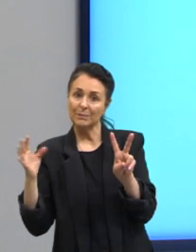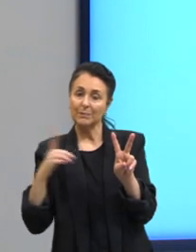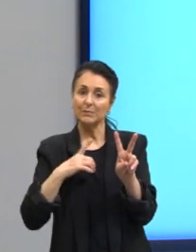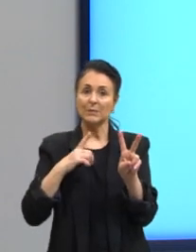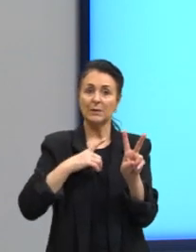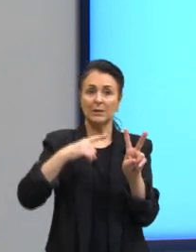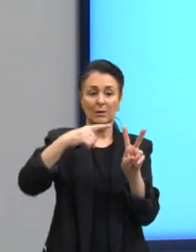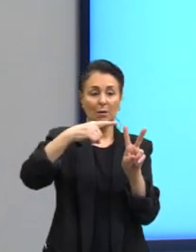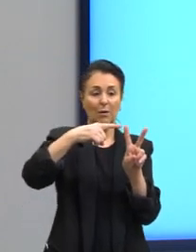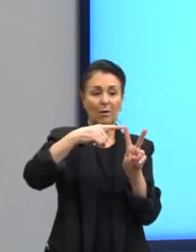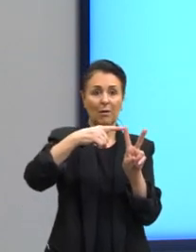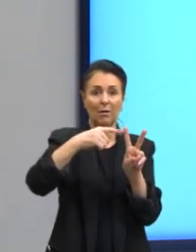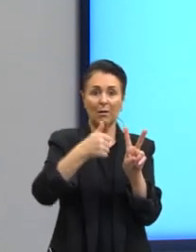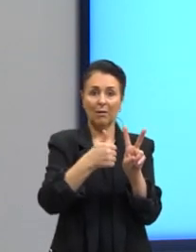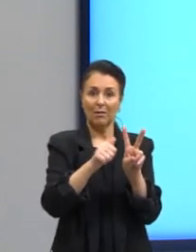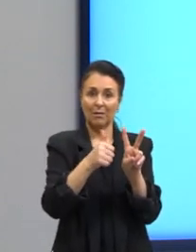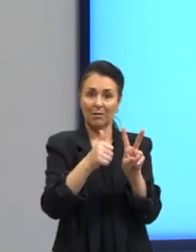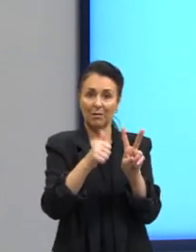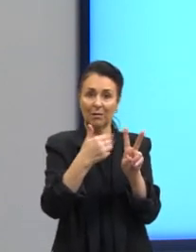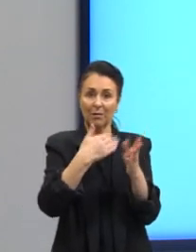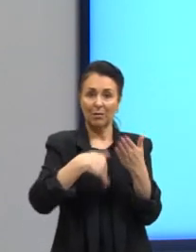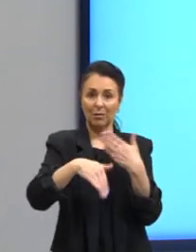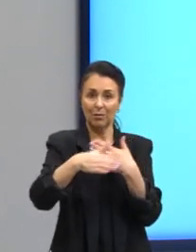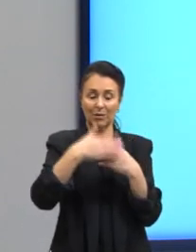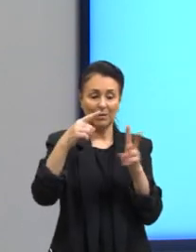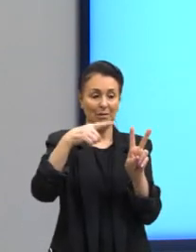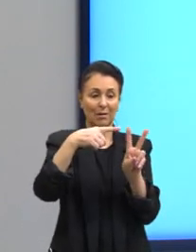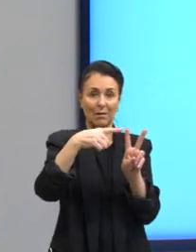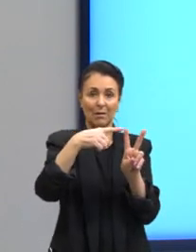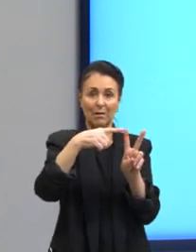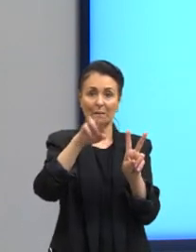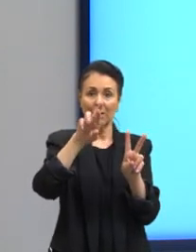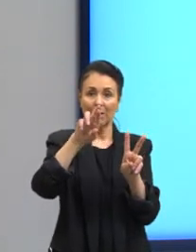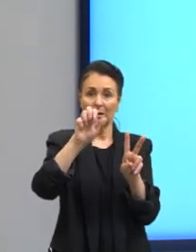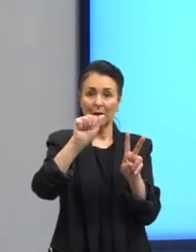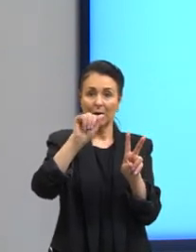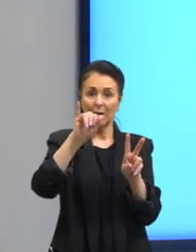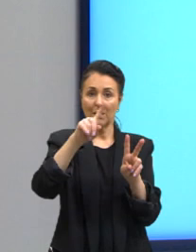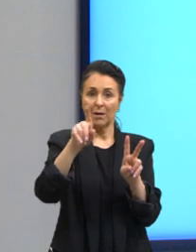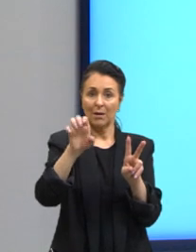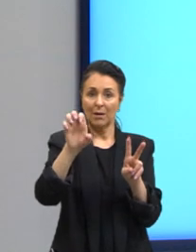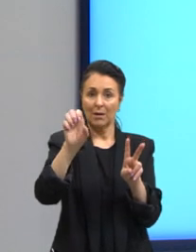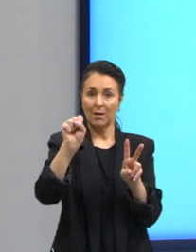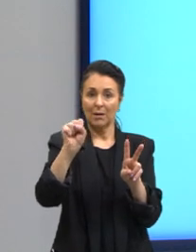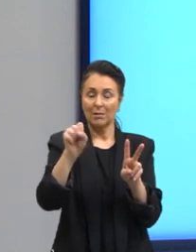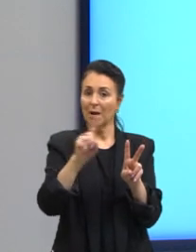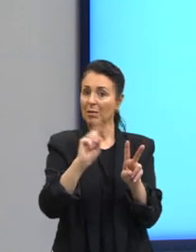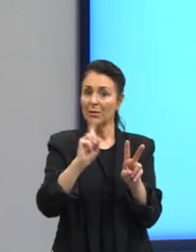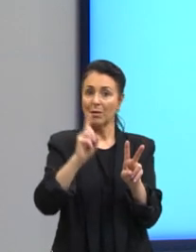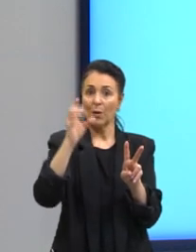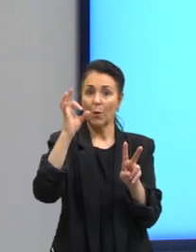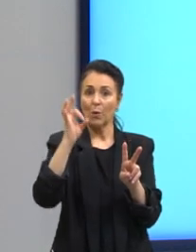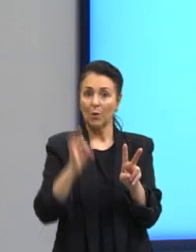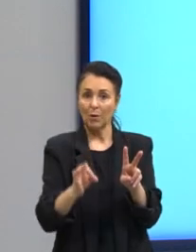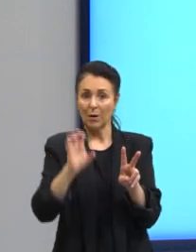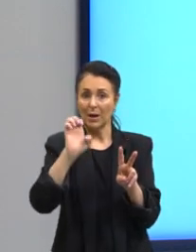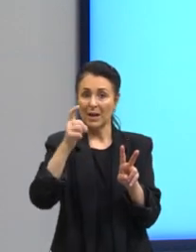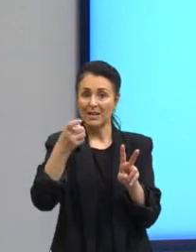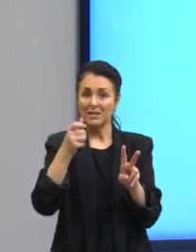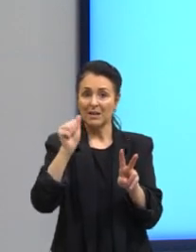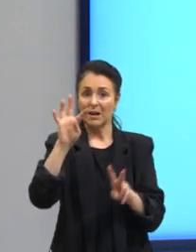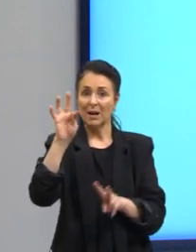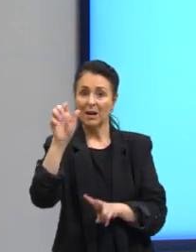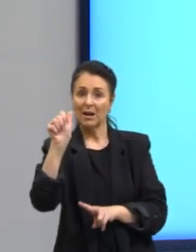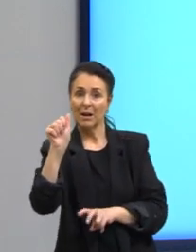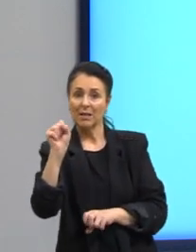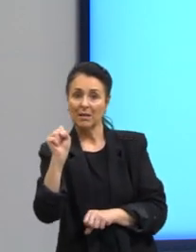Aqui nós temos raiz quadrada de 11 todas essas raízes Então são raízes Oi gatas frente porque ela não é um país